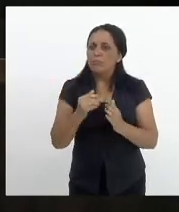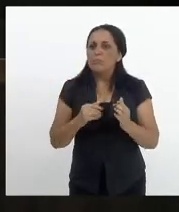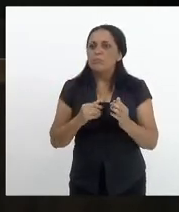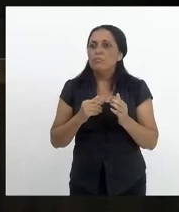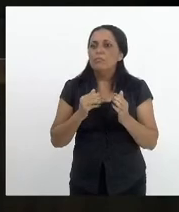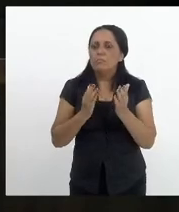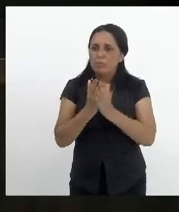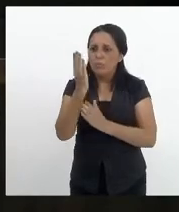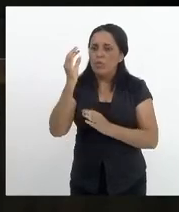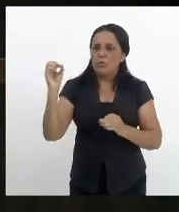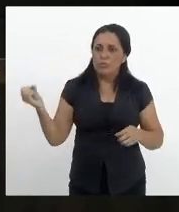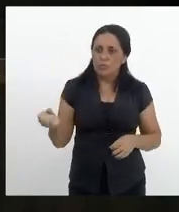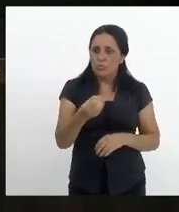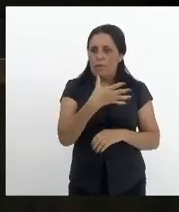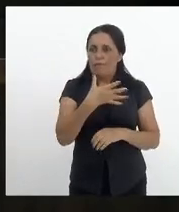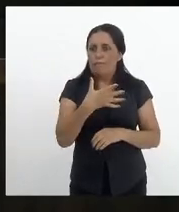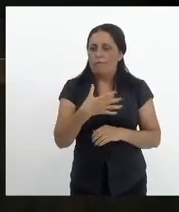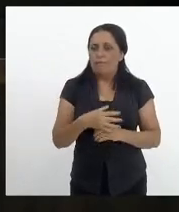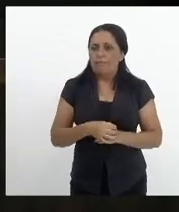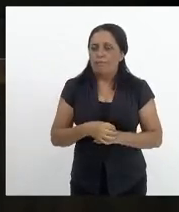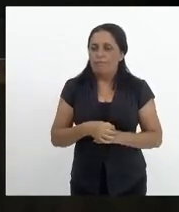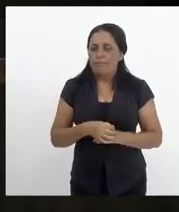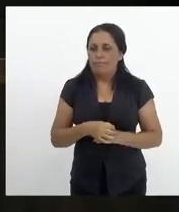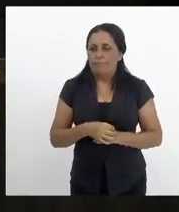bancada do novo e